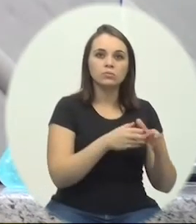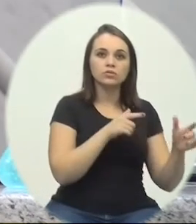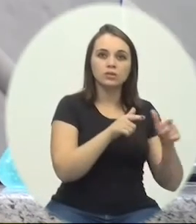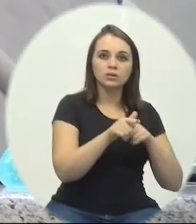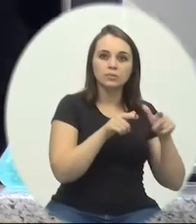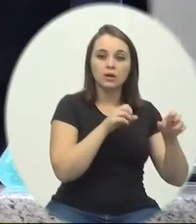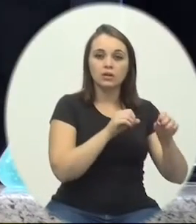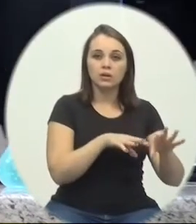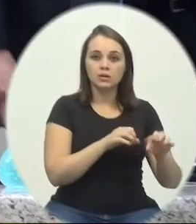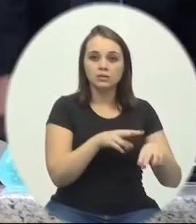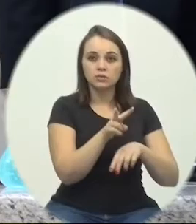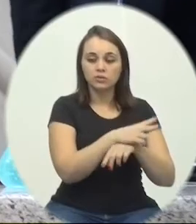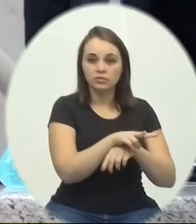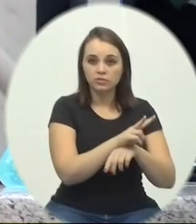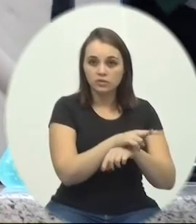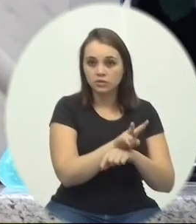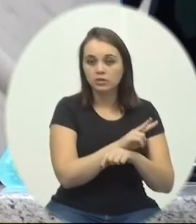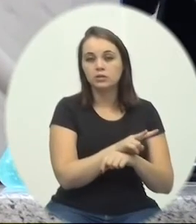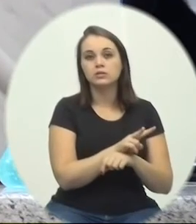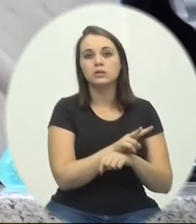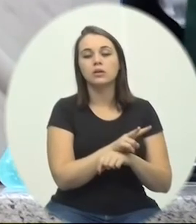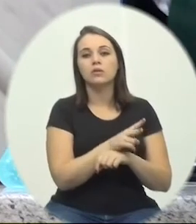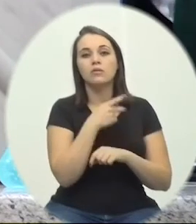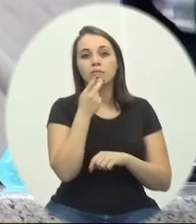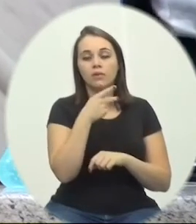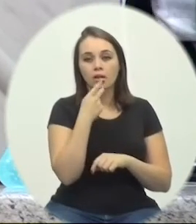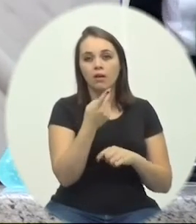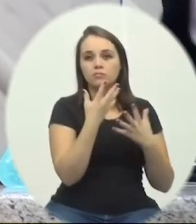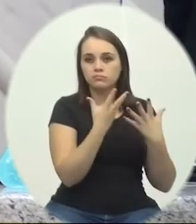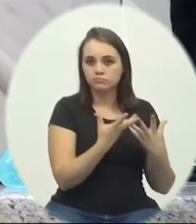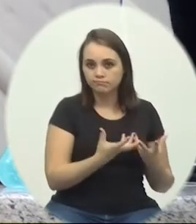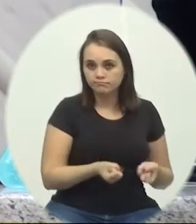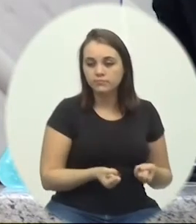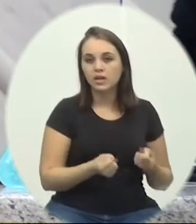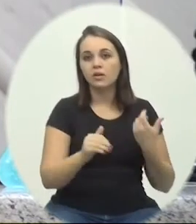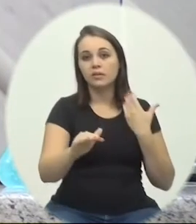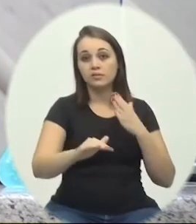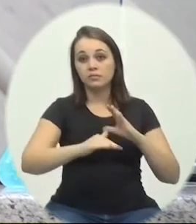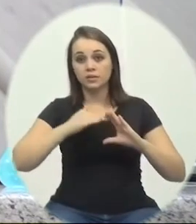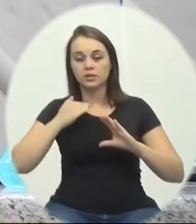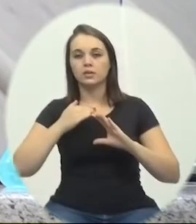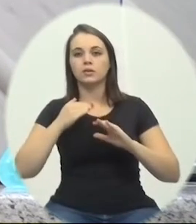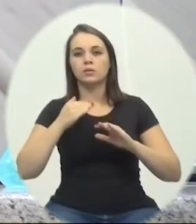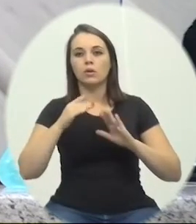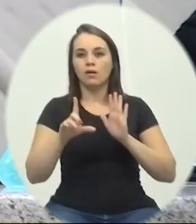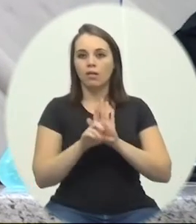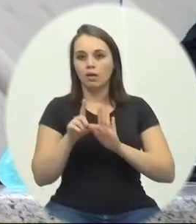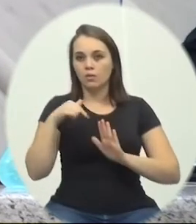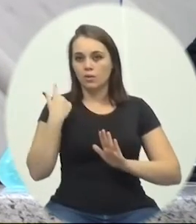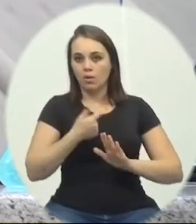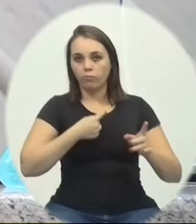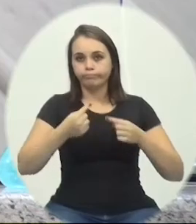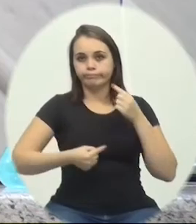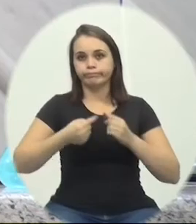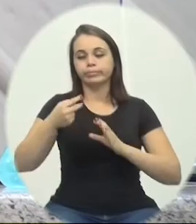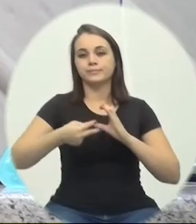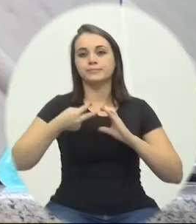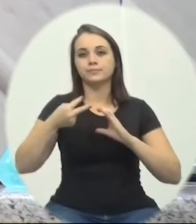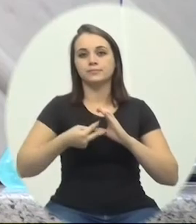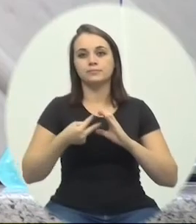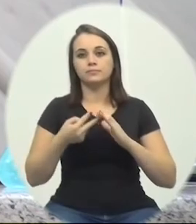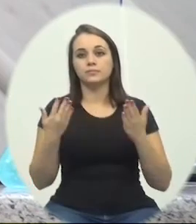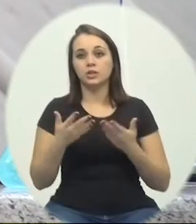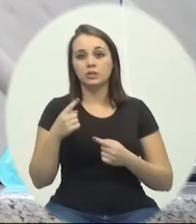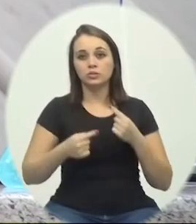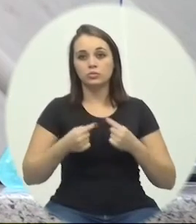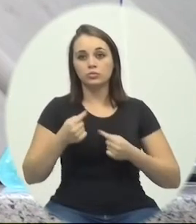de Educação e Fiscalização opinaram pela aprovação, encaminhando a matéria para deliberação em plenário. Em